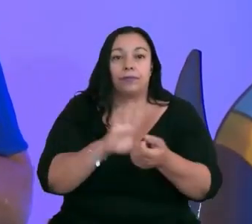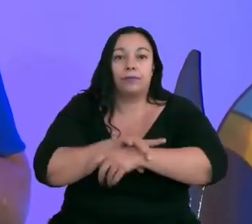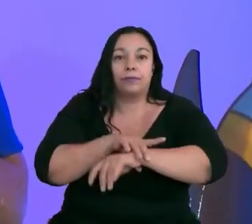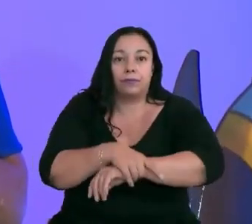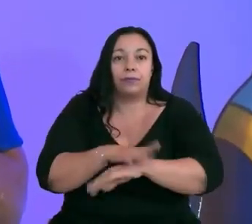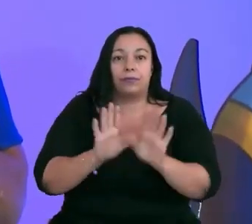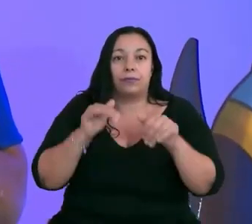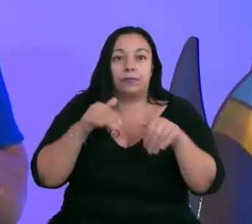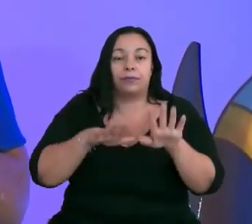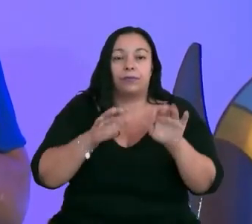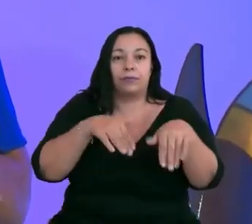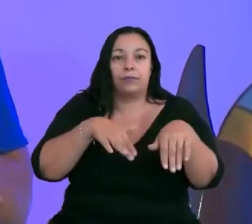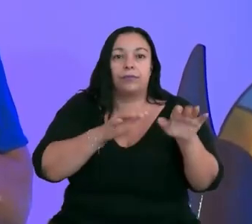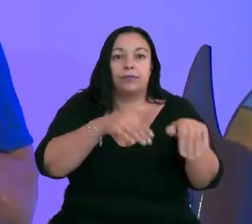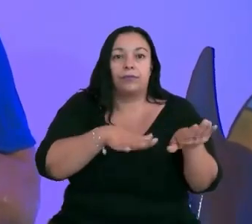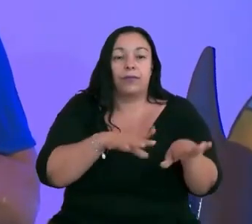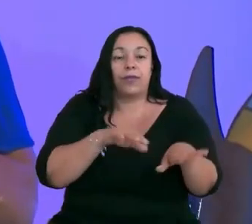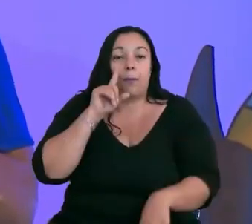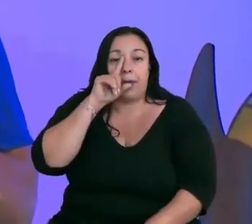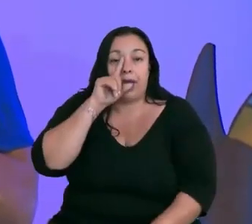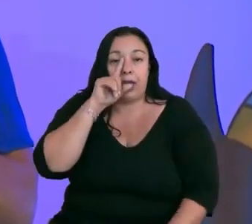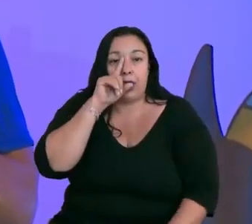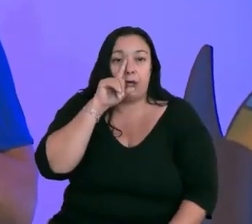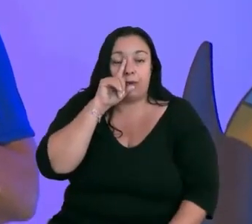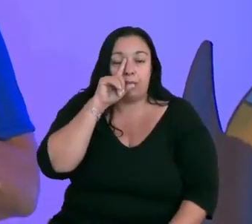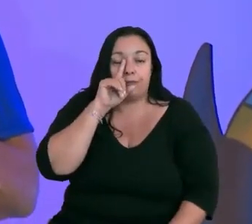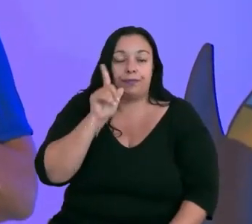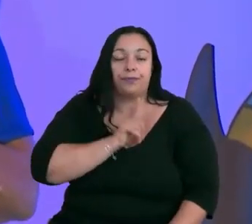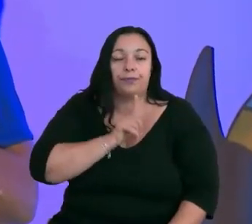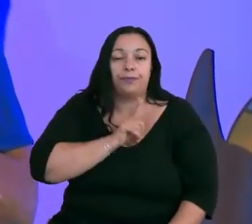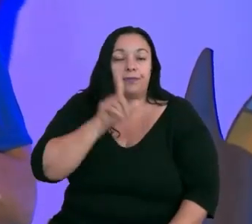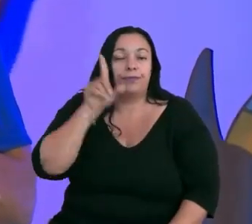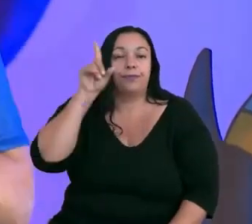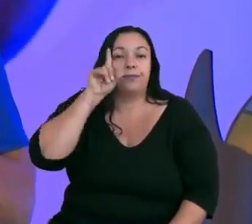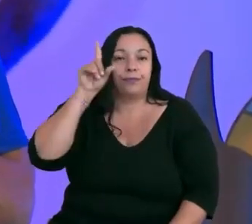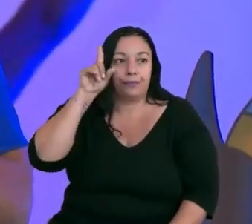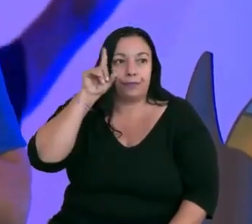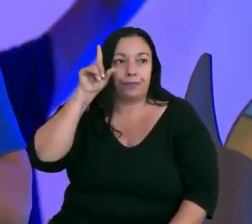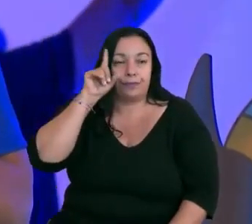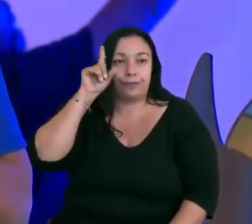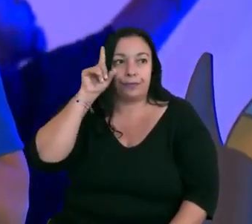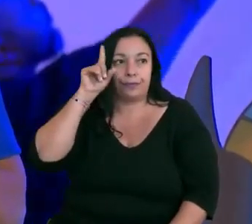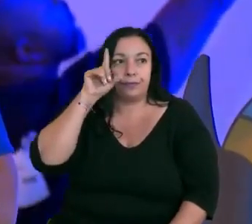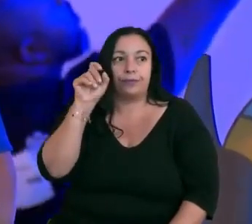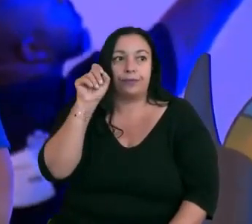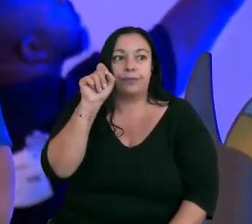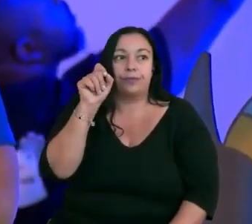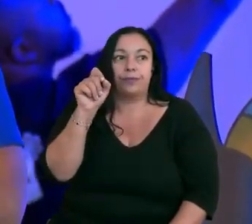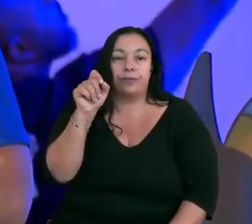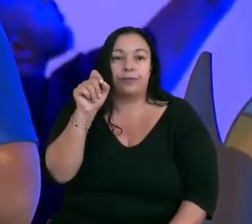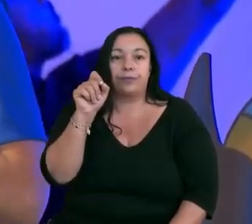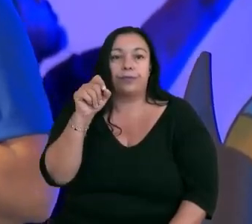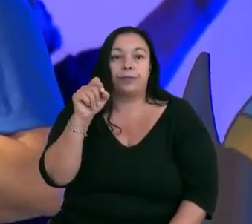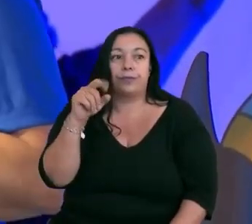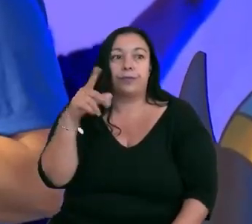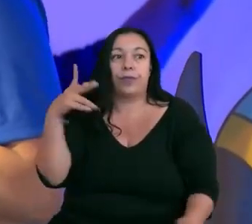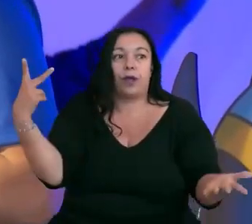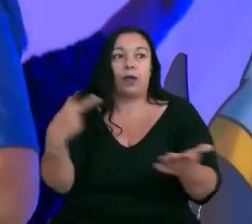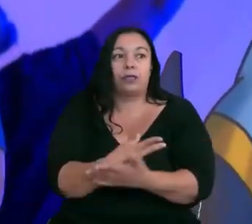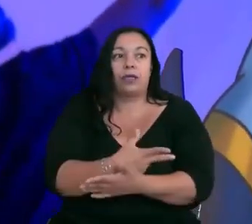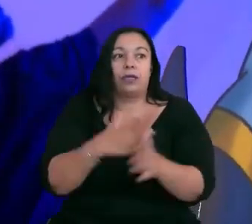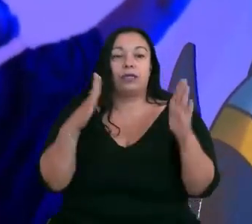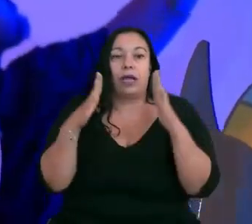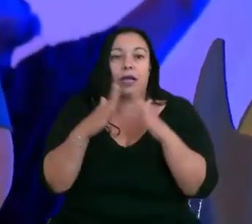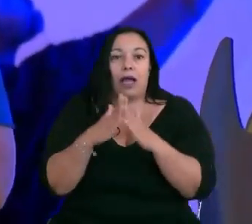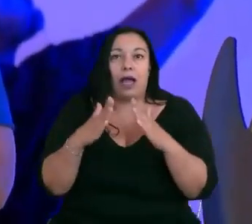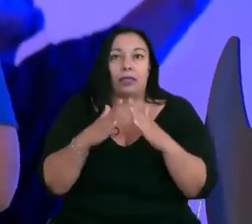aquática, sobre os perigos que nós corremos todo dia e o que acontece nas nossas casas, rios,